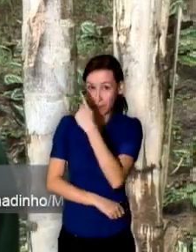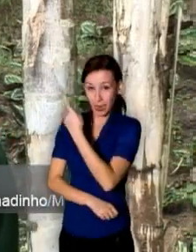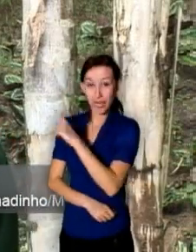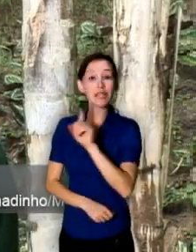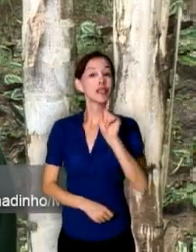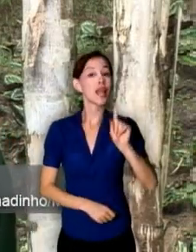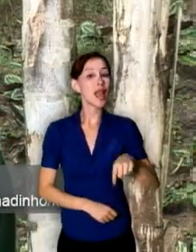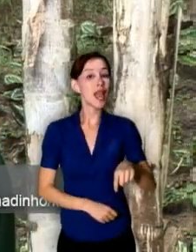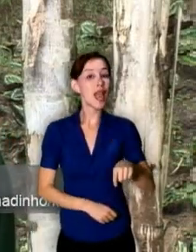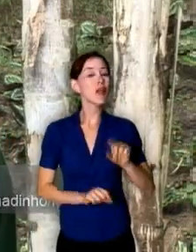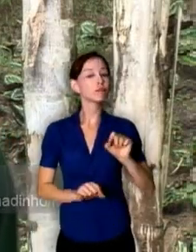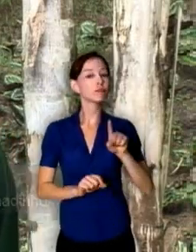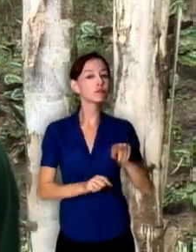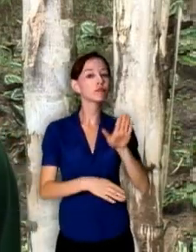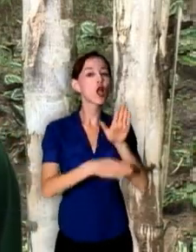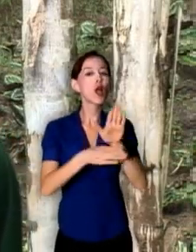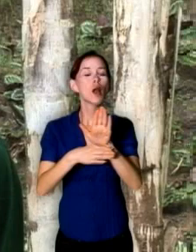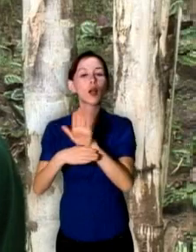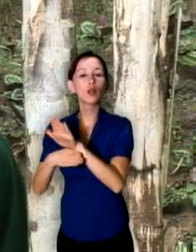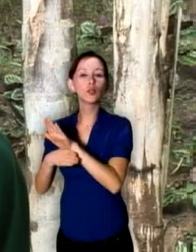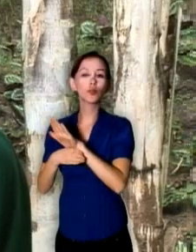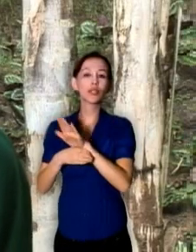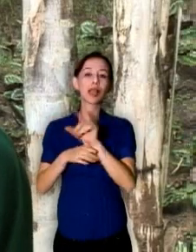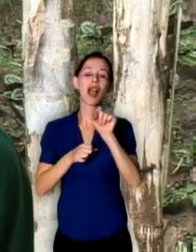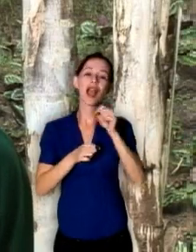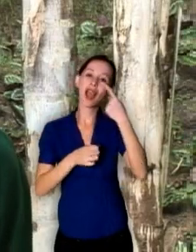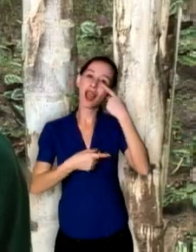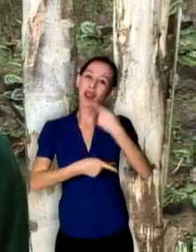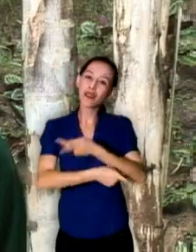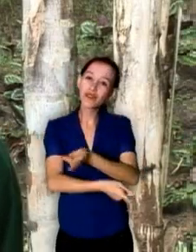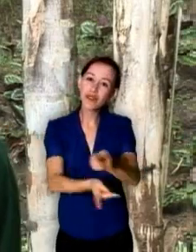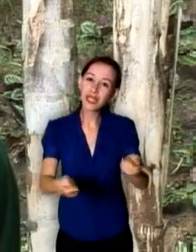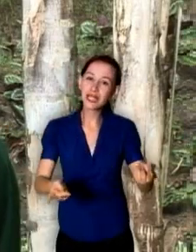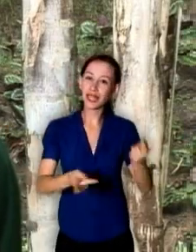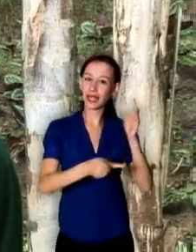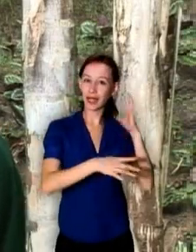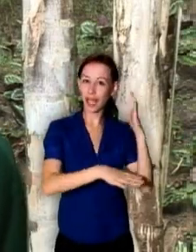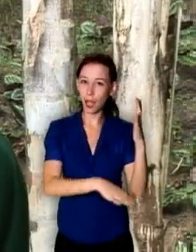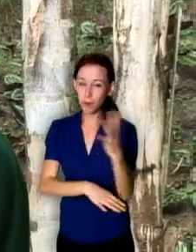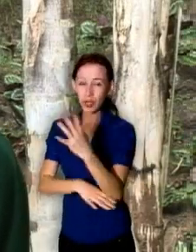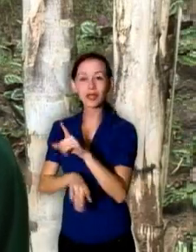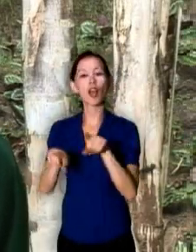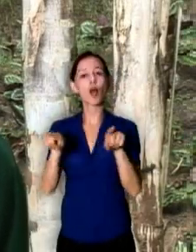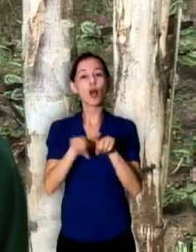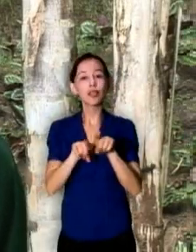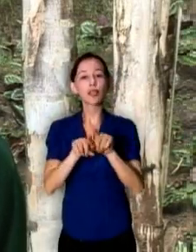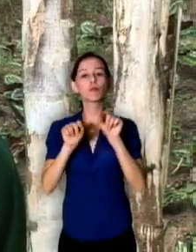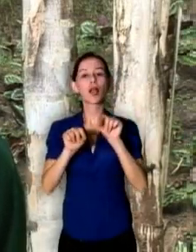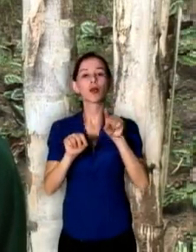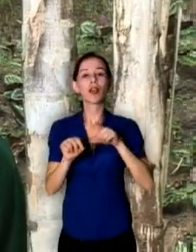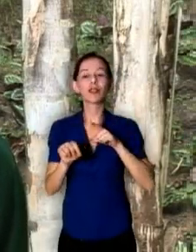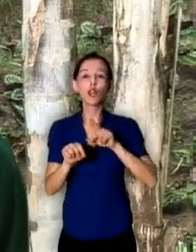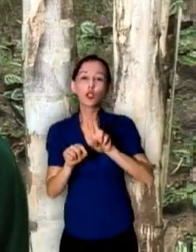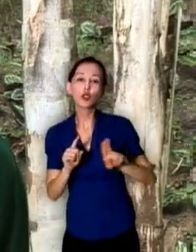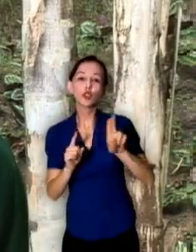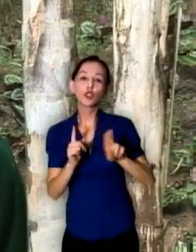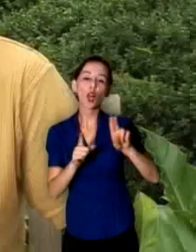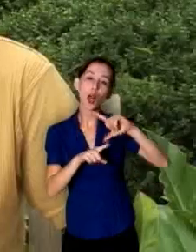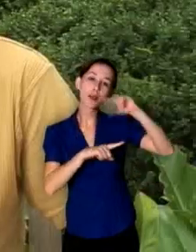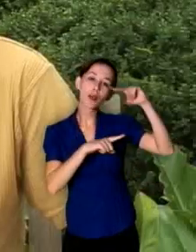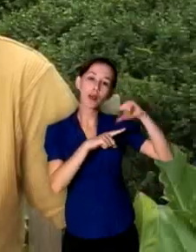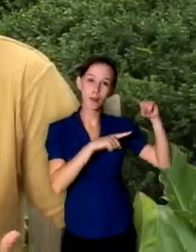é ajudar na visita ambiental e também na classificação de plantas aqui no